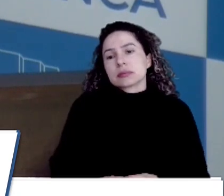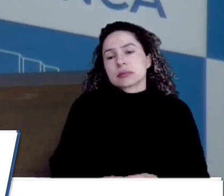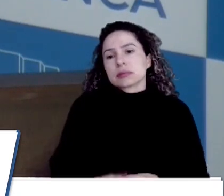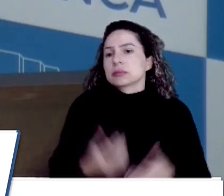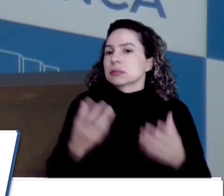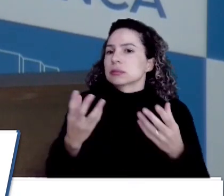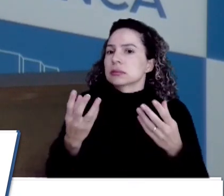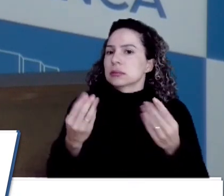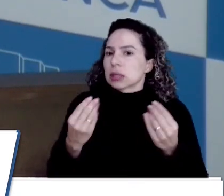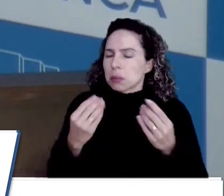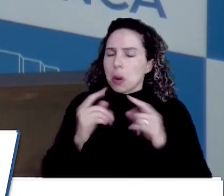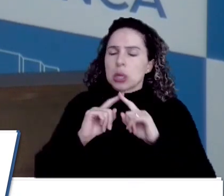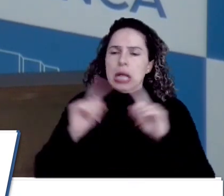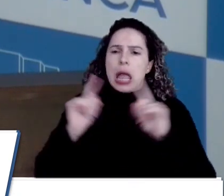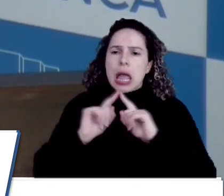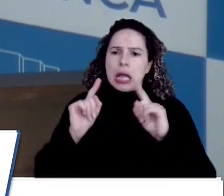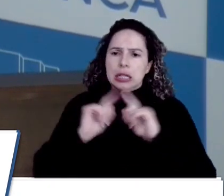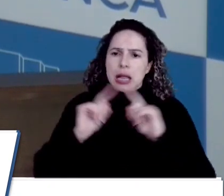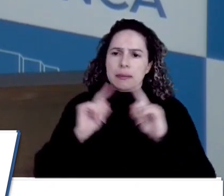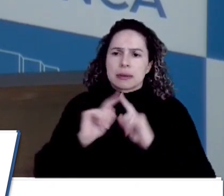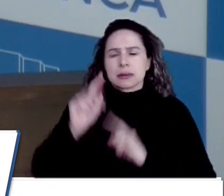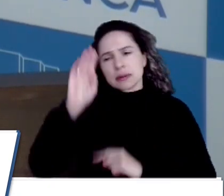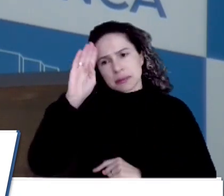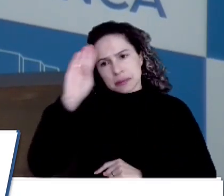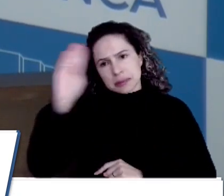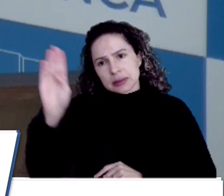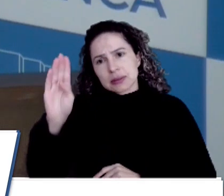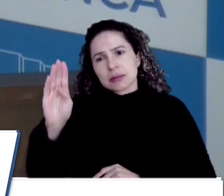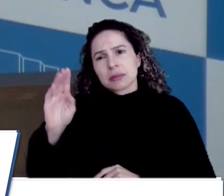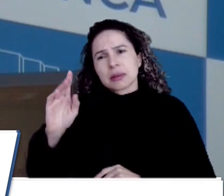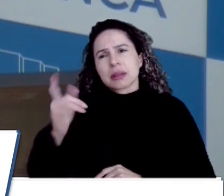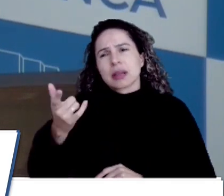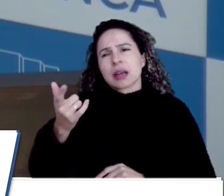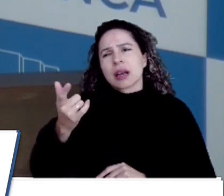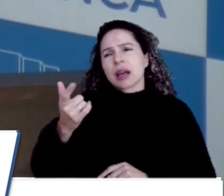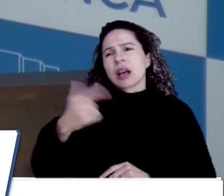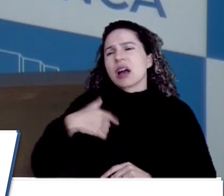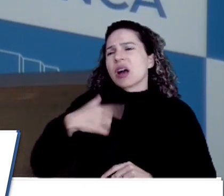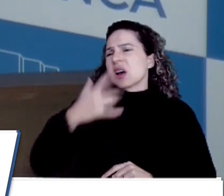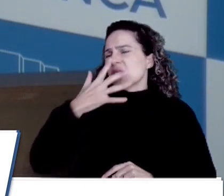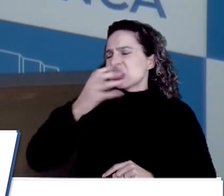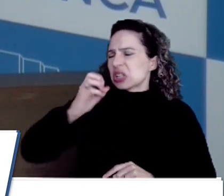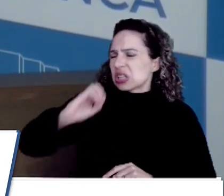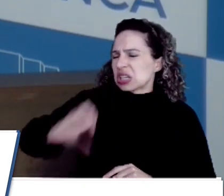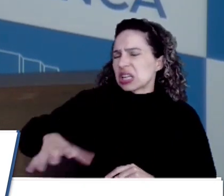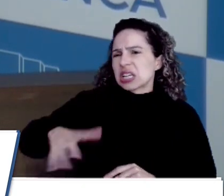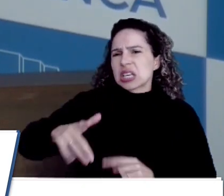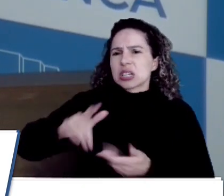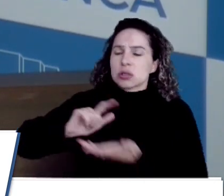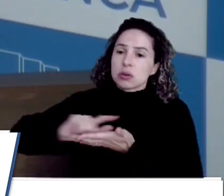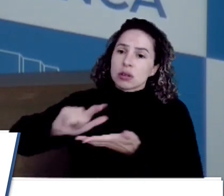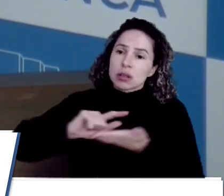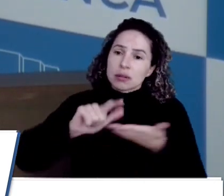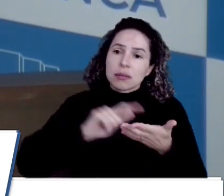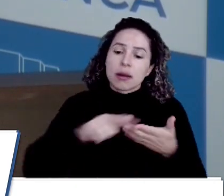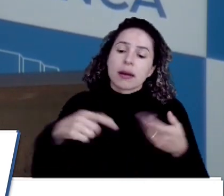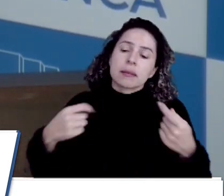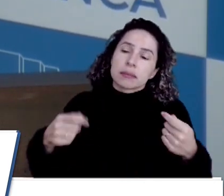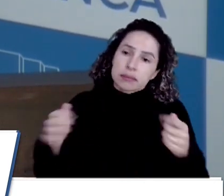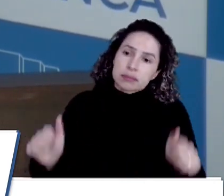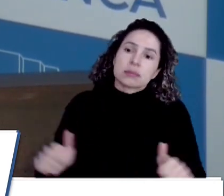muitas reclamações, principalmente de sacolinha que joga para fazer a limpeza, precisa de melhorar